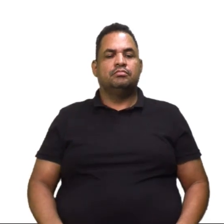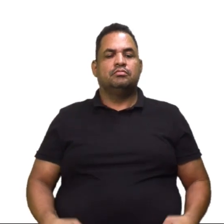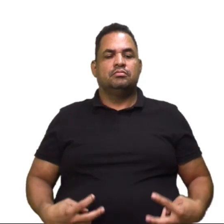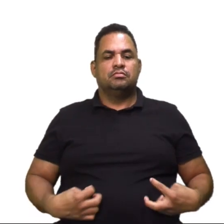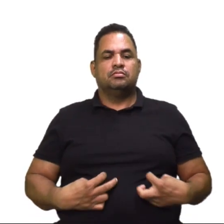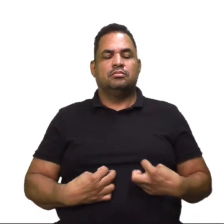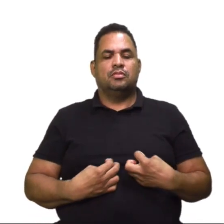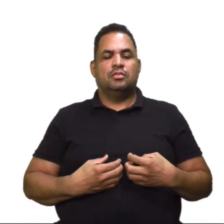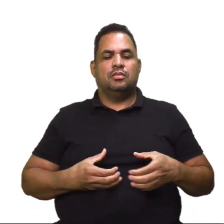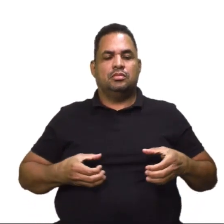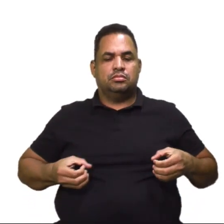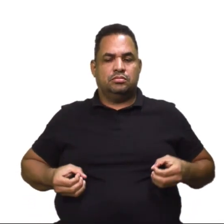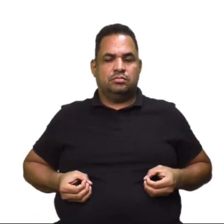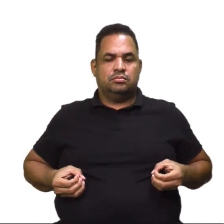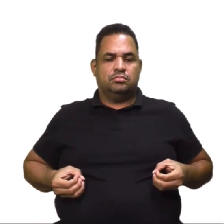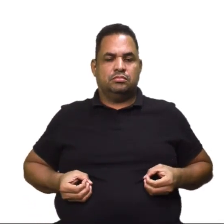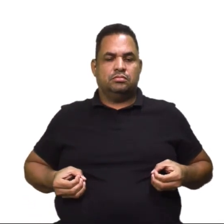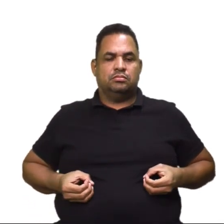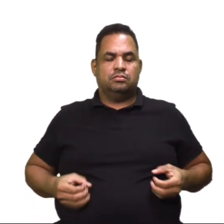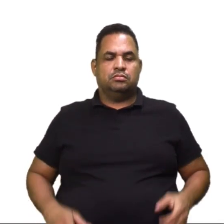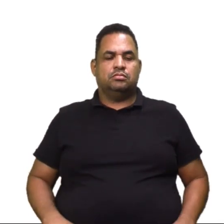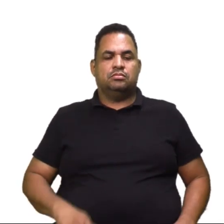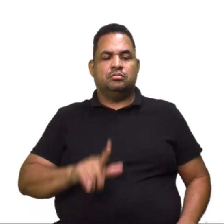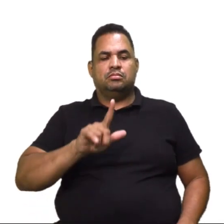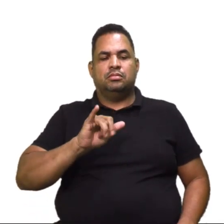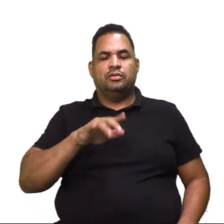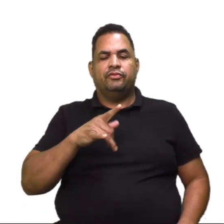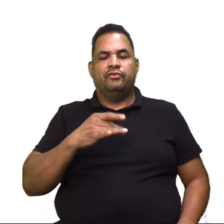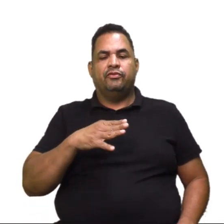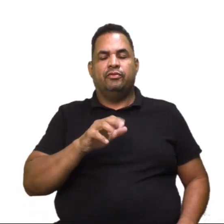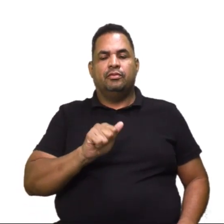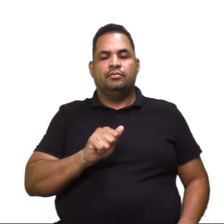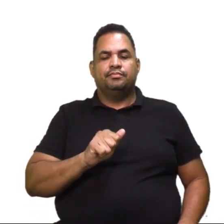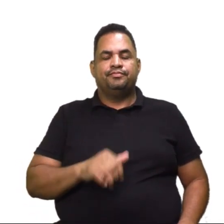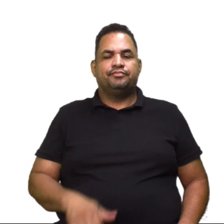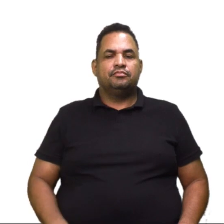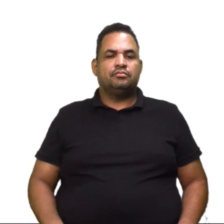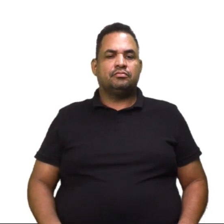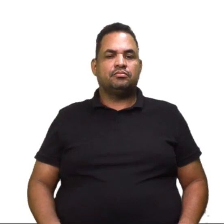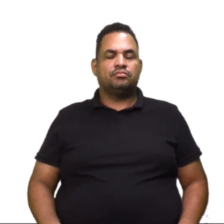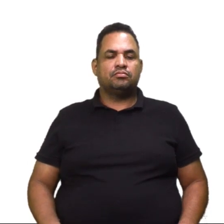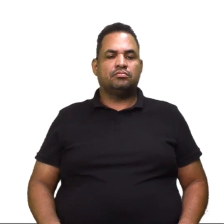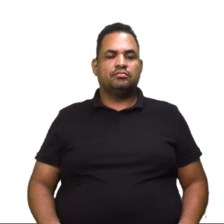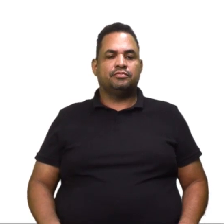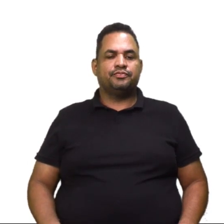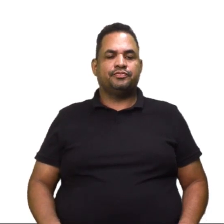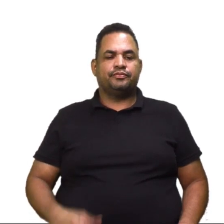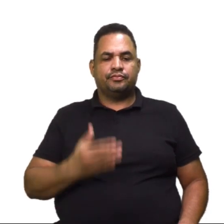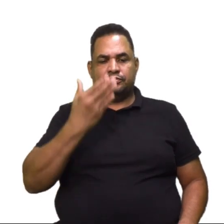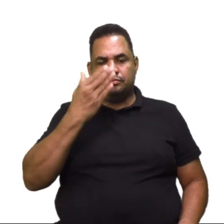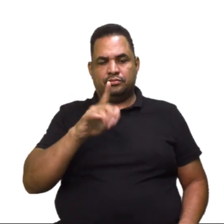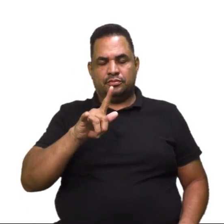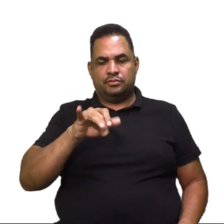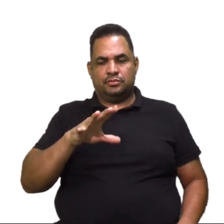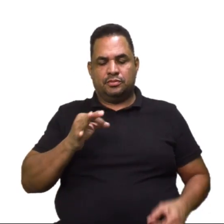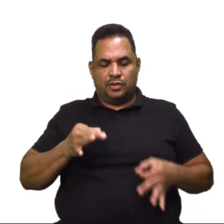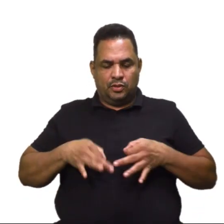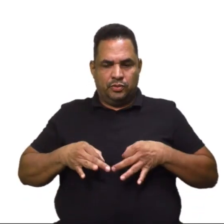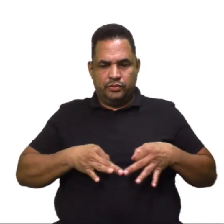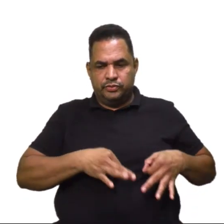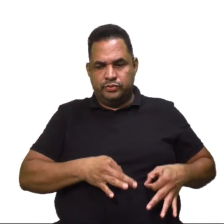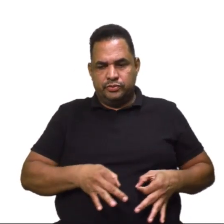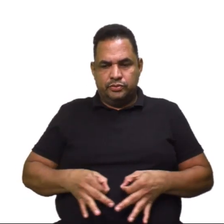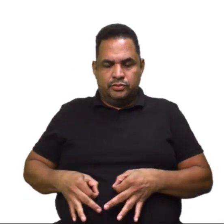câncer de ovário e o linfoma. Então, esses linfomas são nódulos que aparecem no corpo,